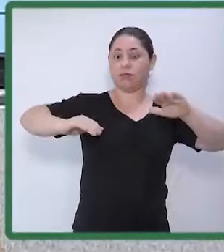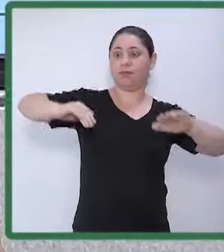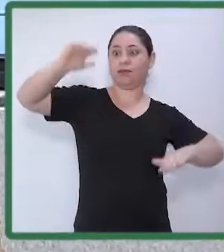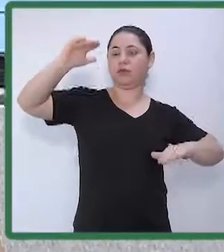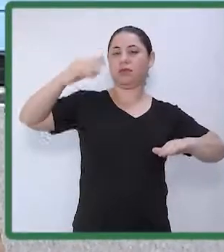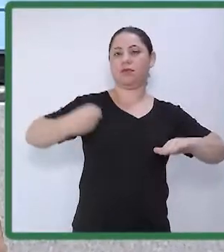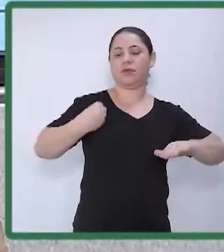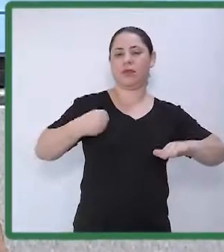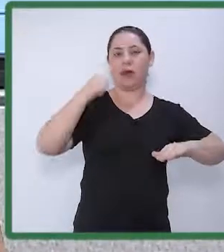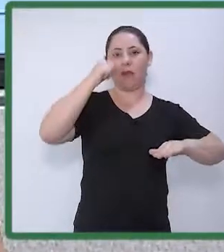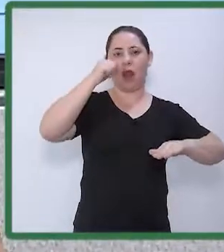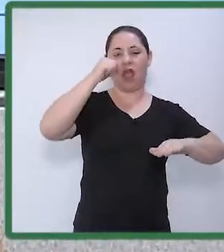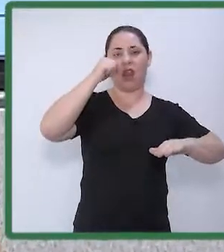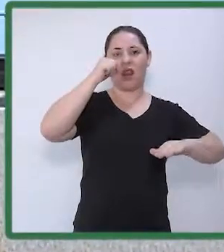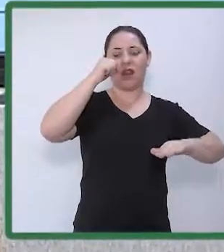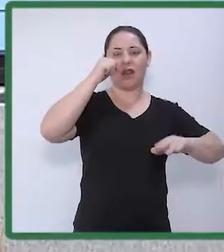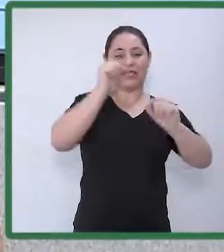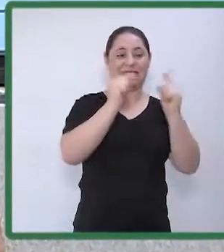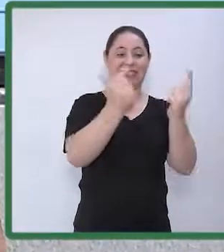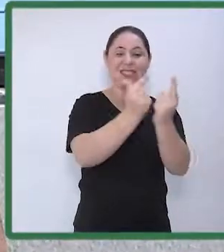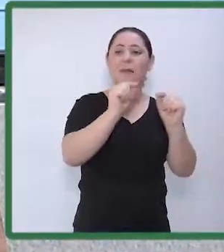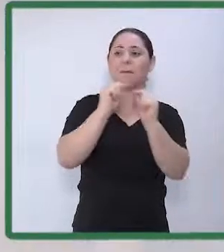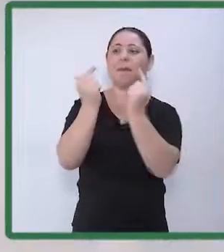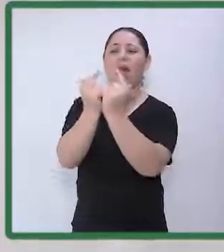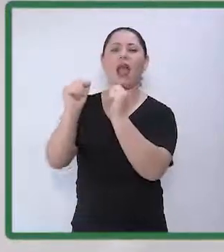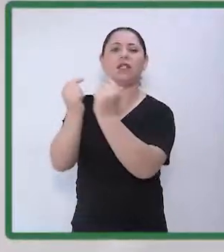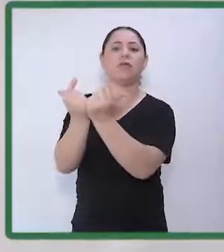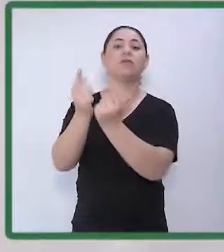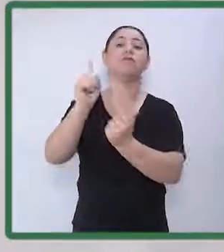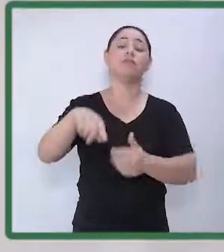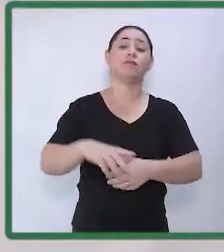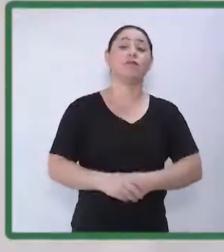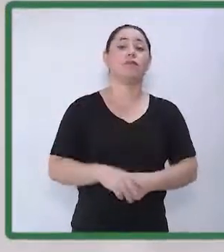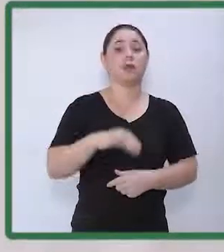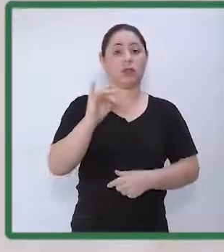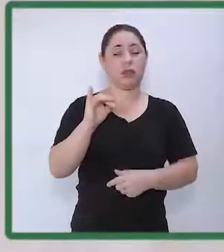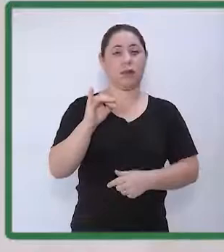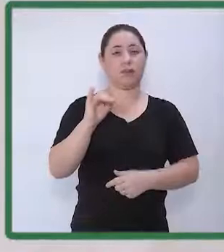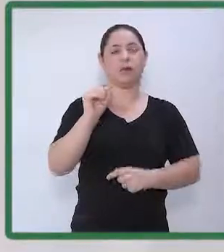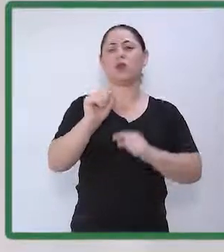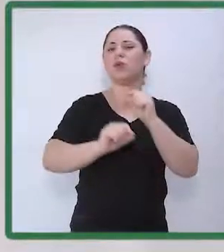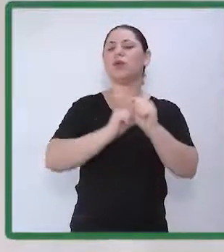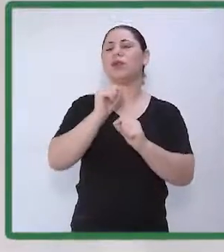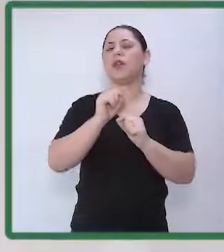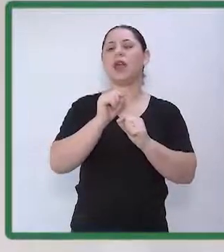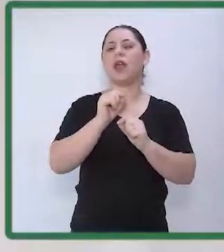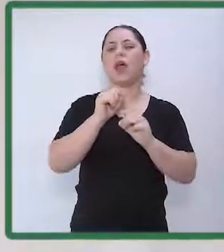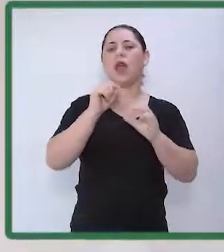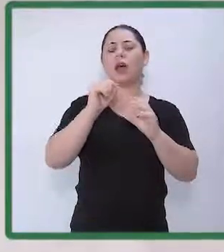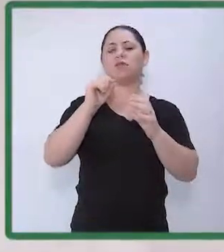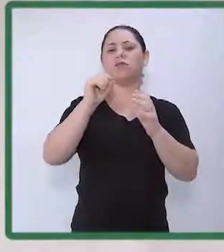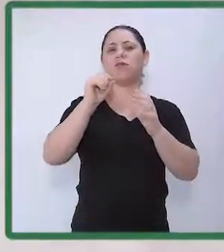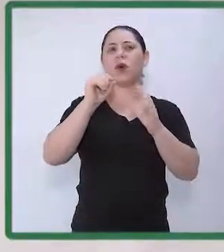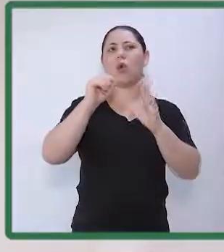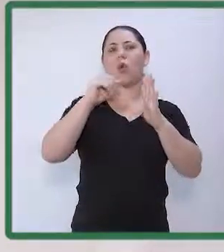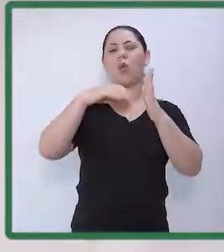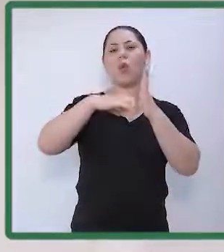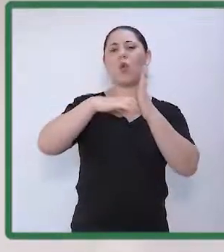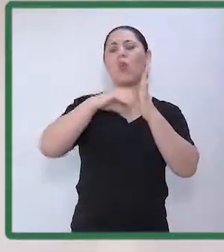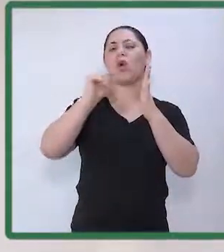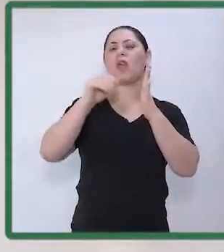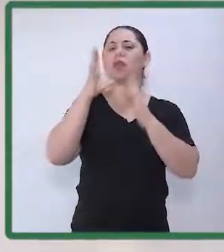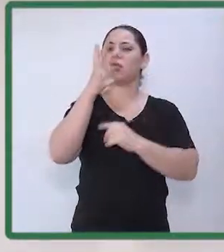da mulher, principalmente nas casas legislativas, né? Se a gente pegar a nível de Câmara Federal, por